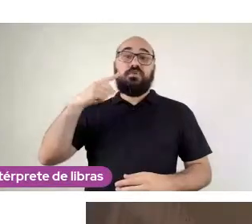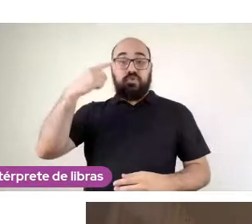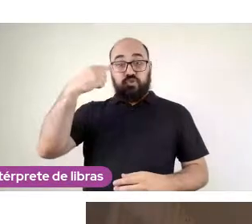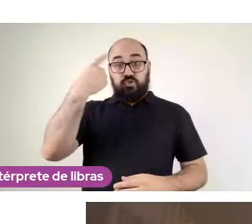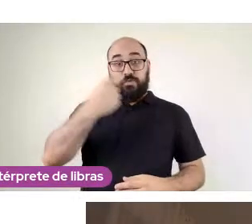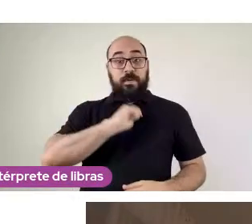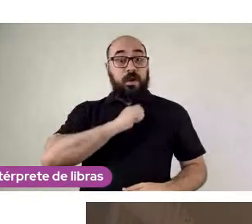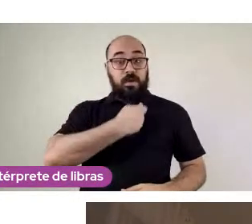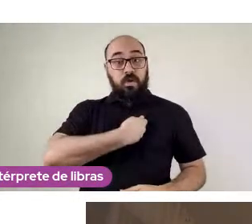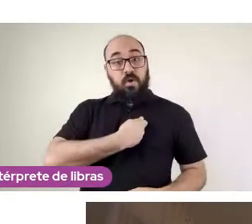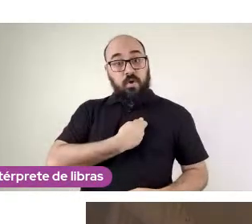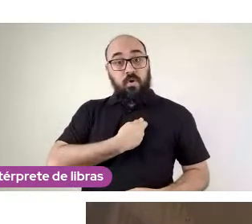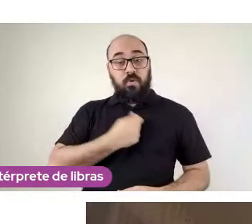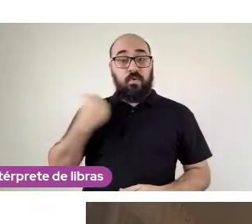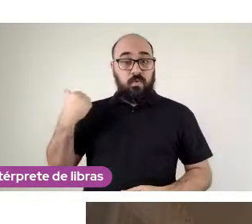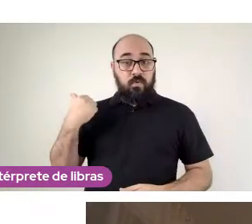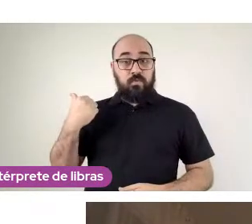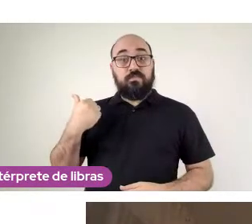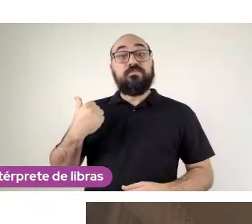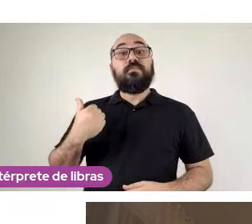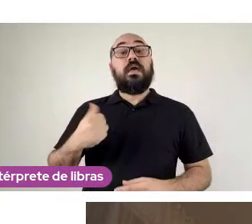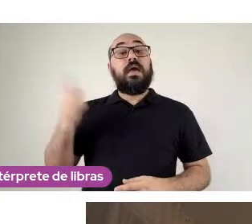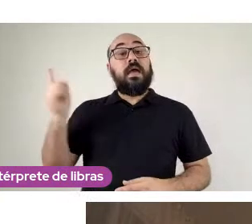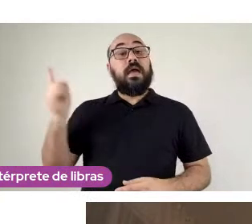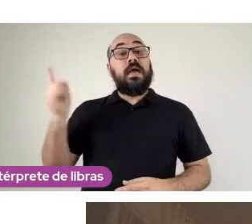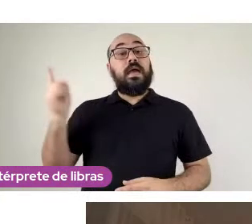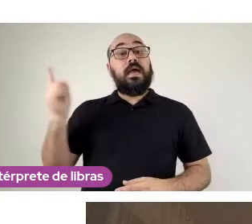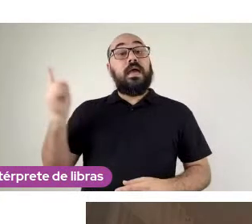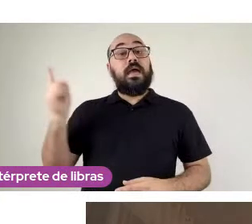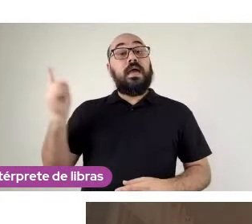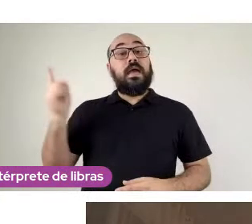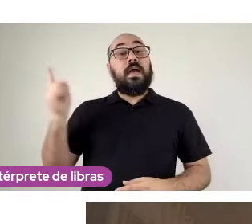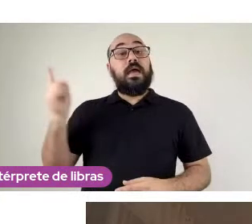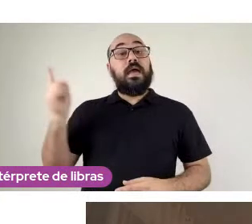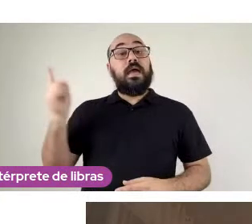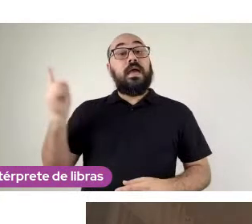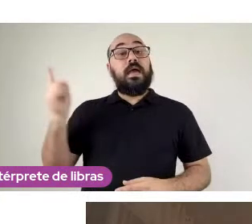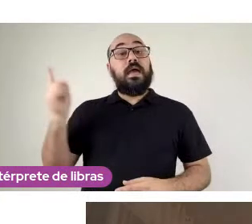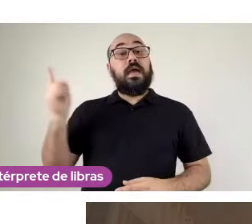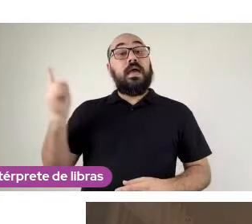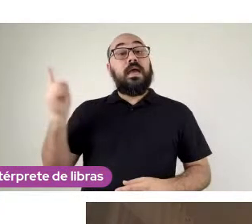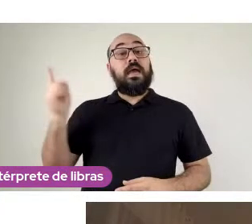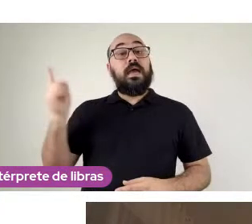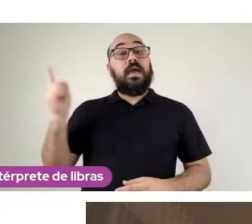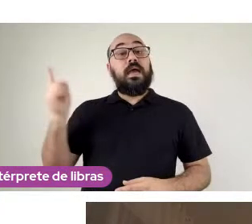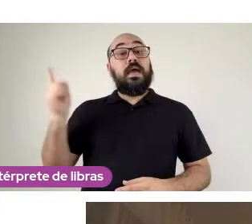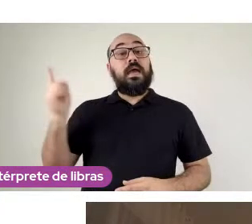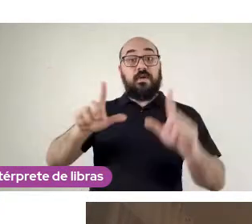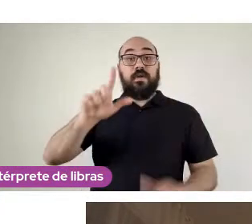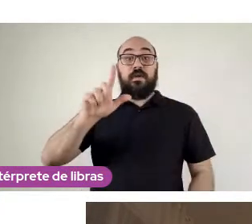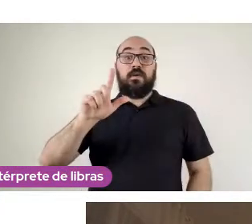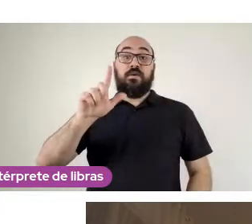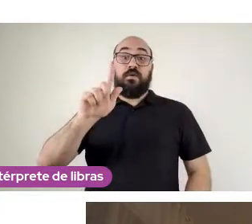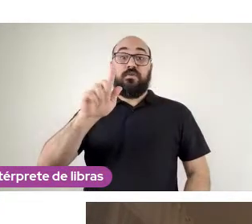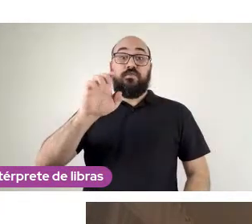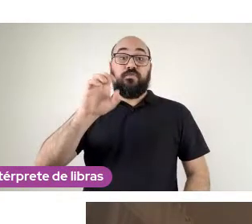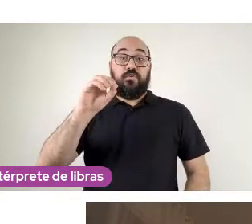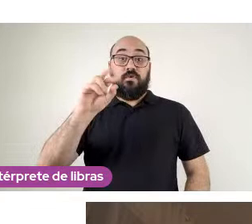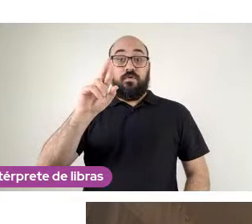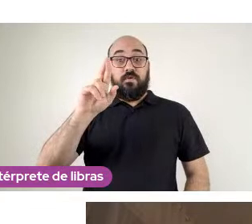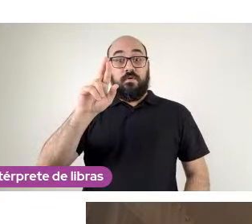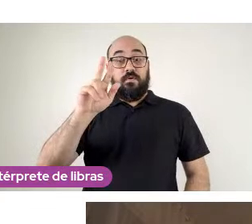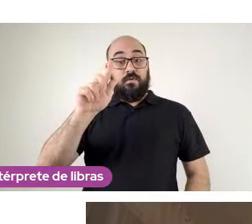né? A Noelle Hernandes, ela é da National Geographic e também da Associação Velha e Maia, tá? E também vai mostrar a